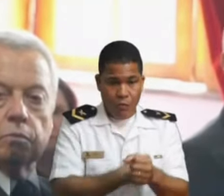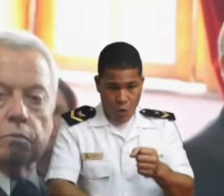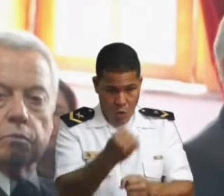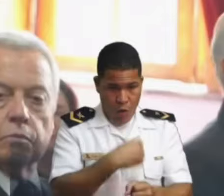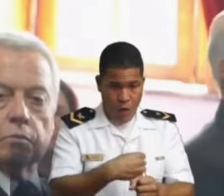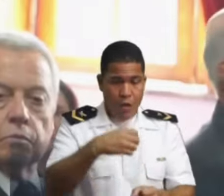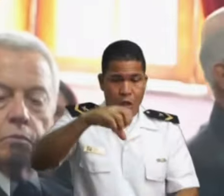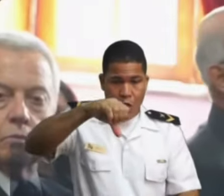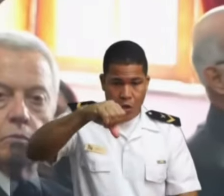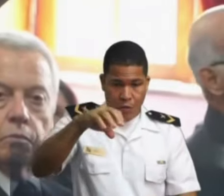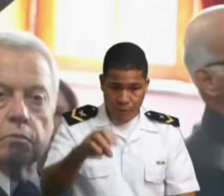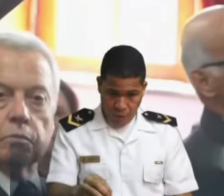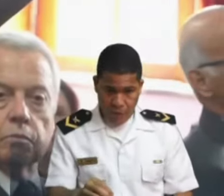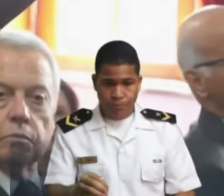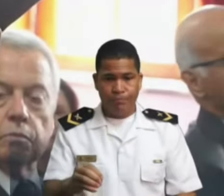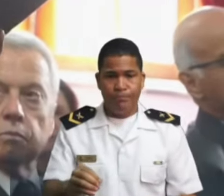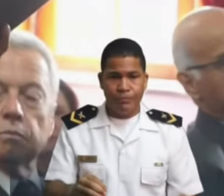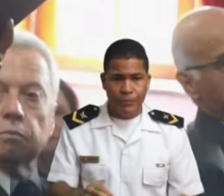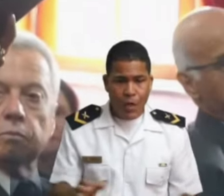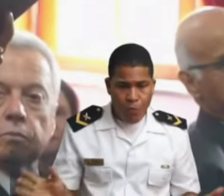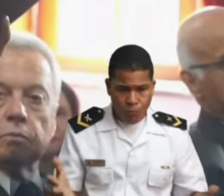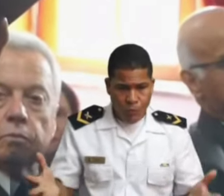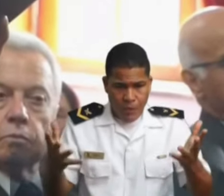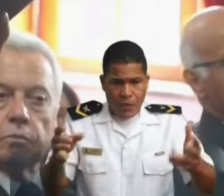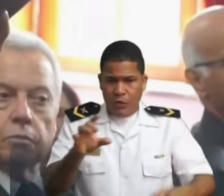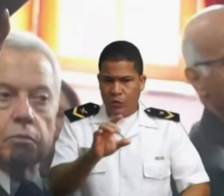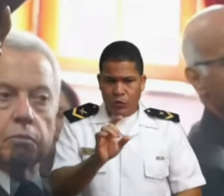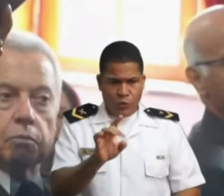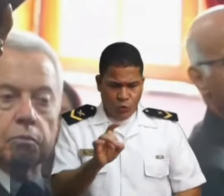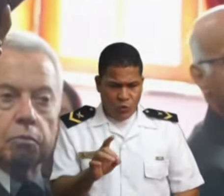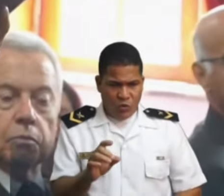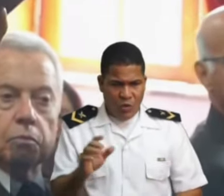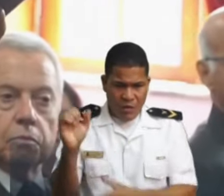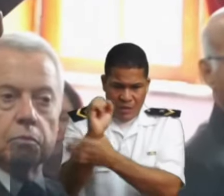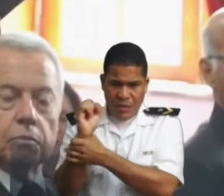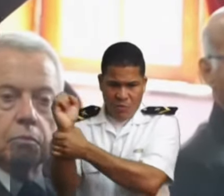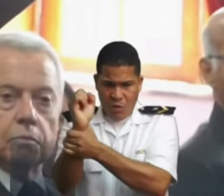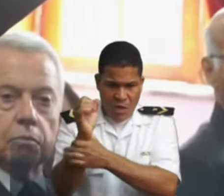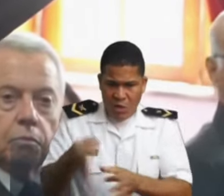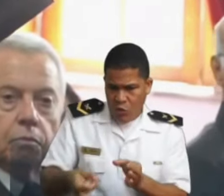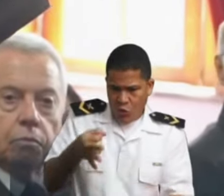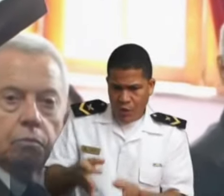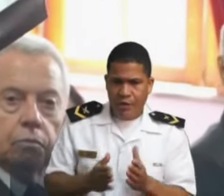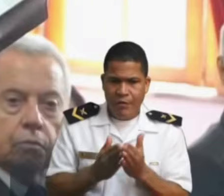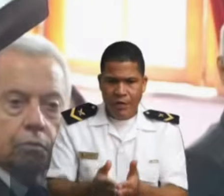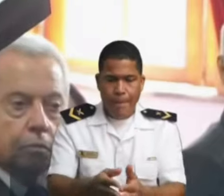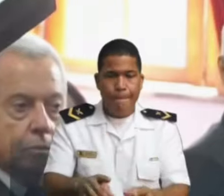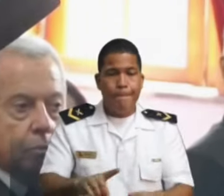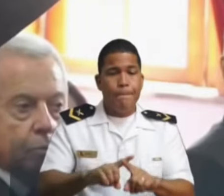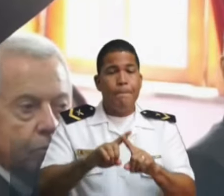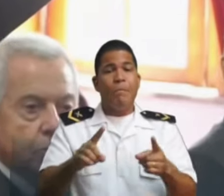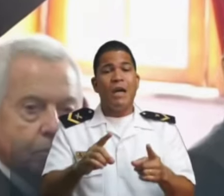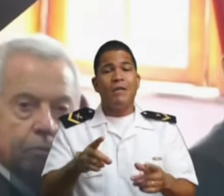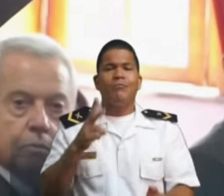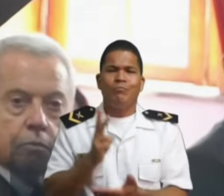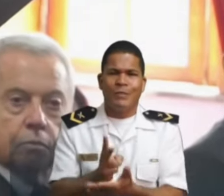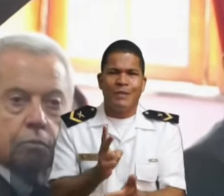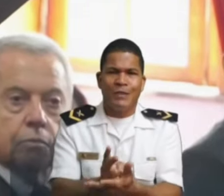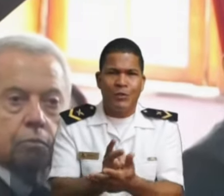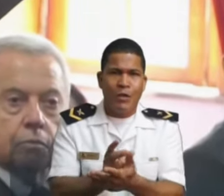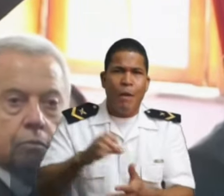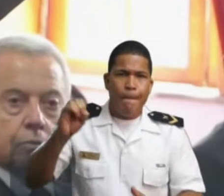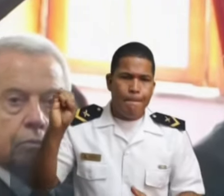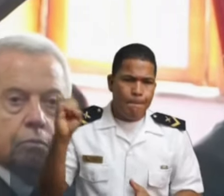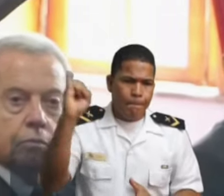de existência, promovendo não só a segurança da navegação e a justiça, mas sendo relevante à